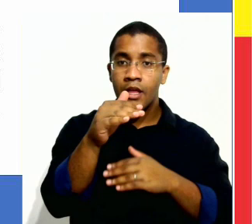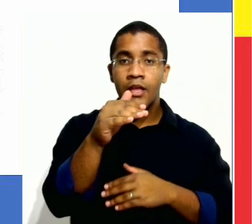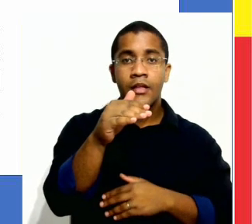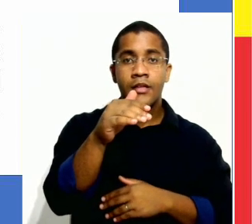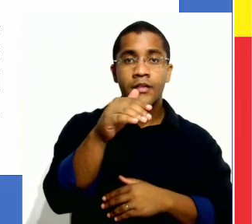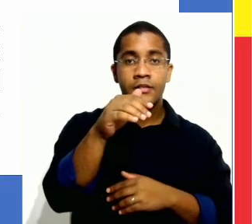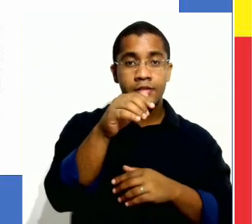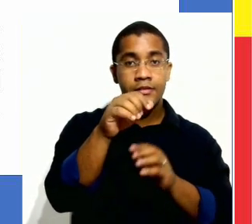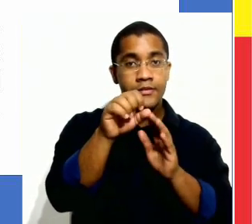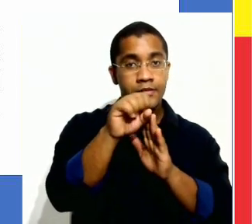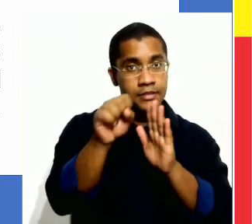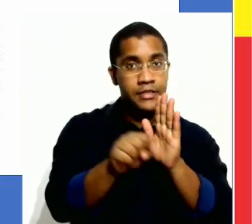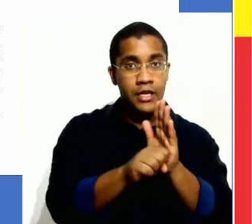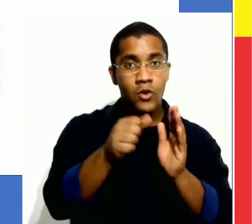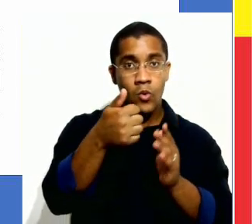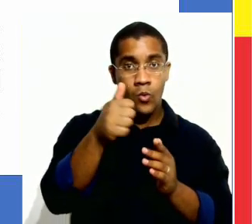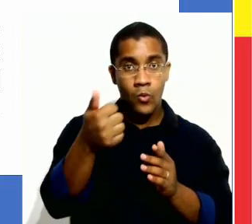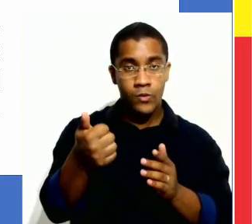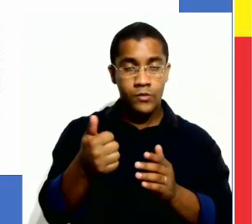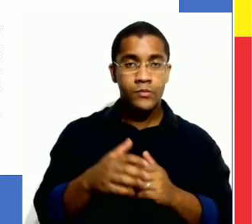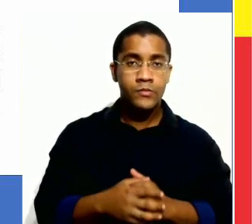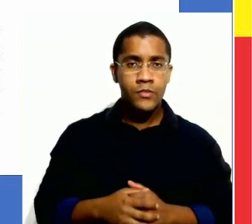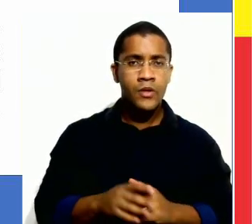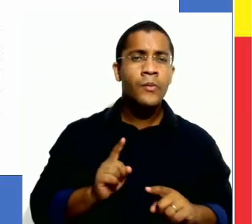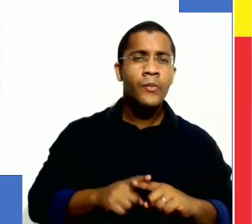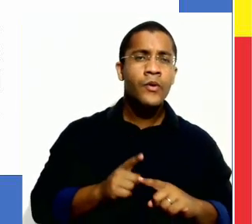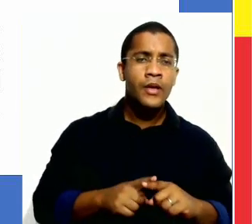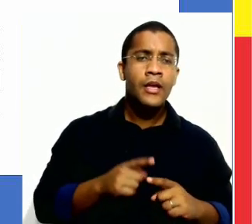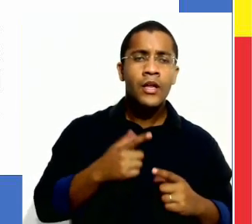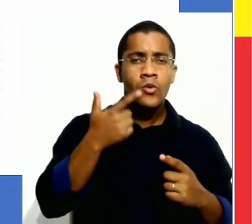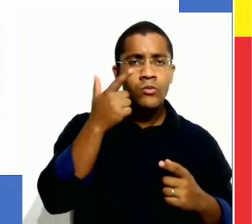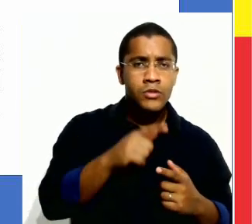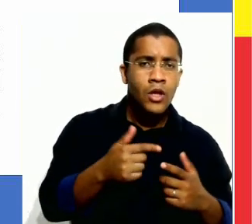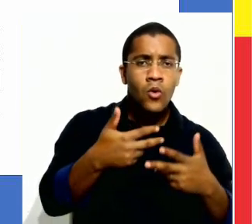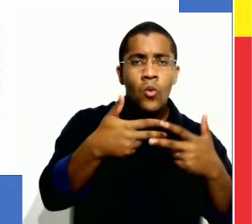11, através da captação de recursos